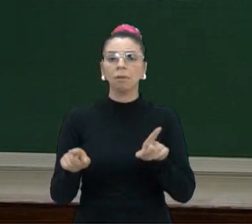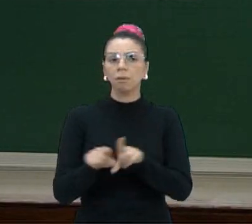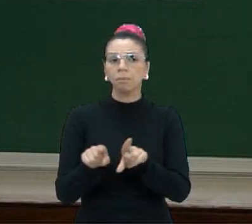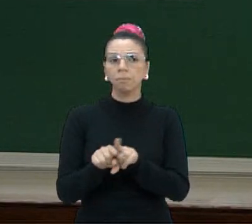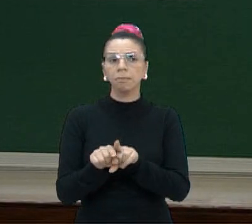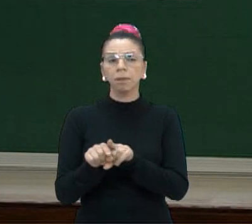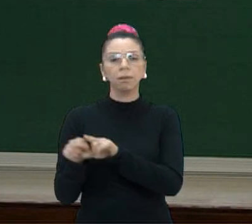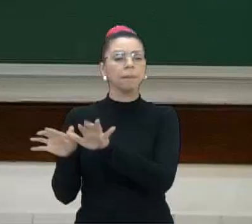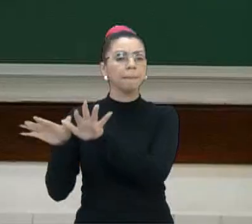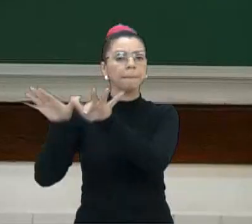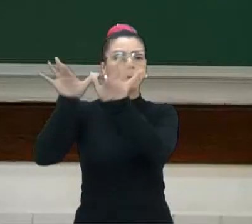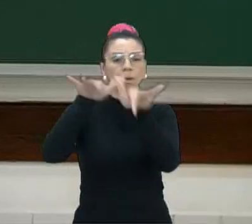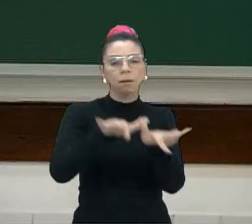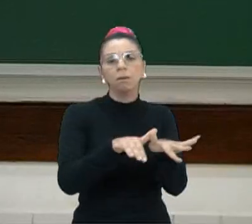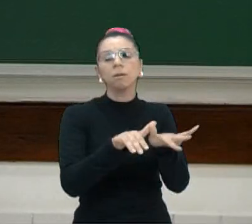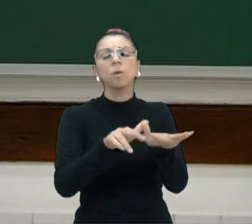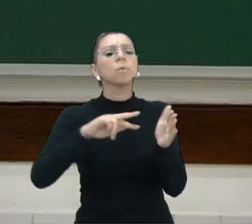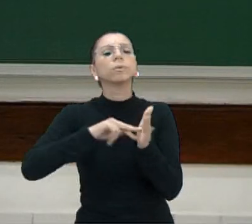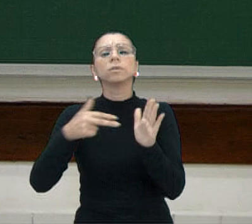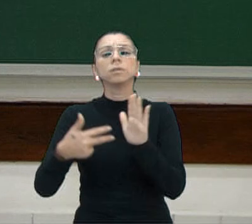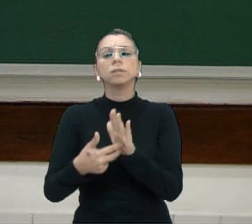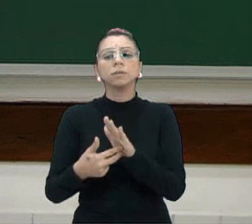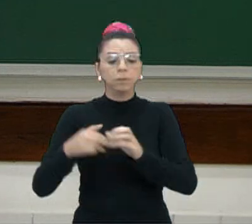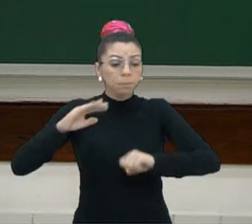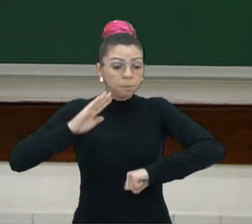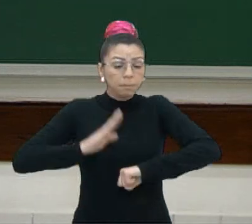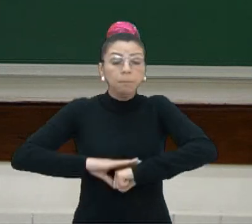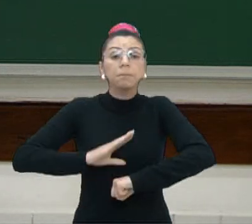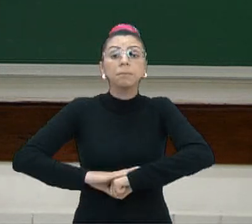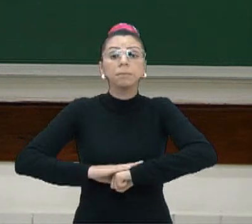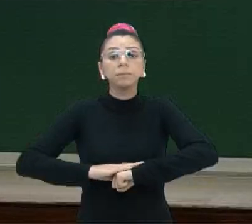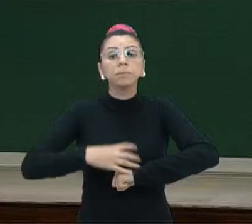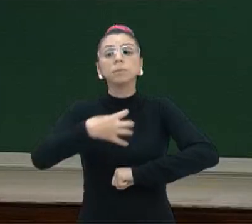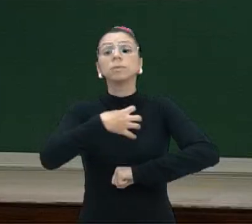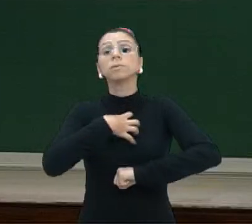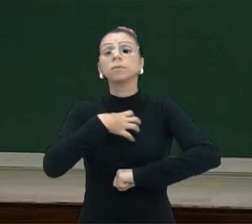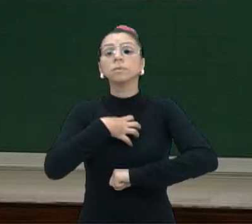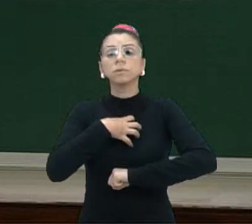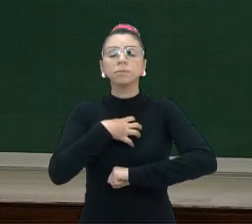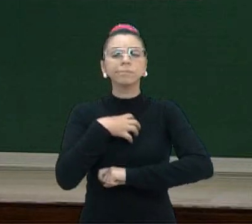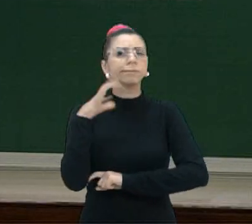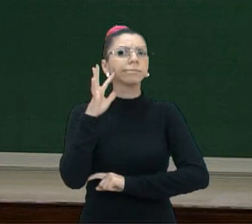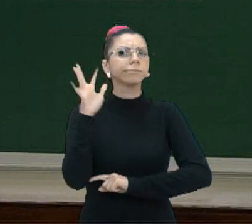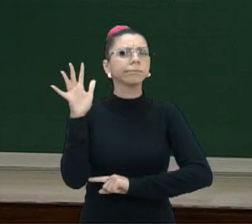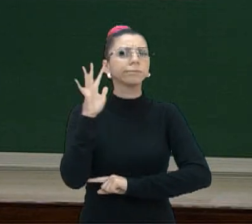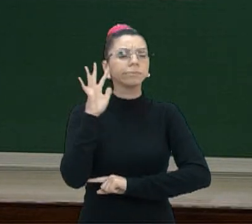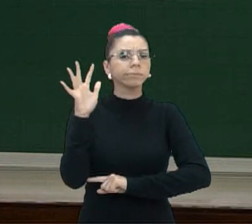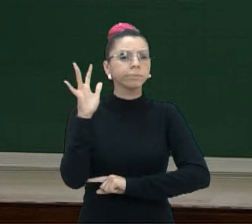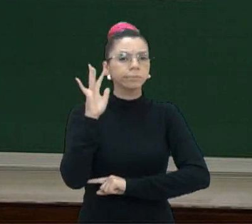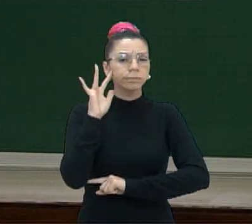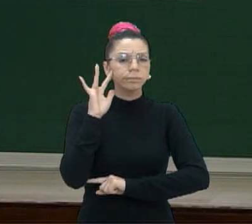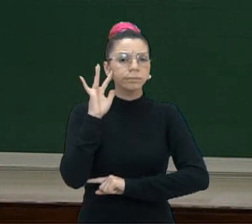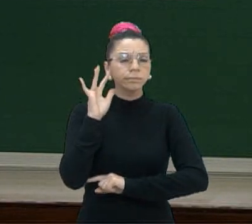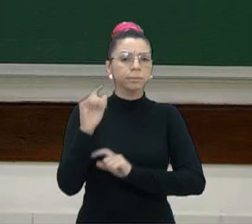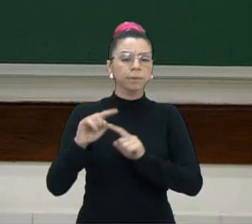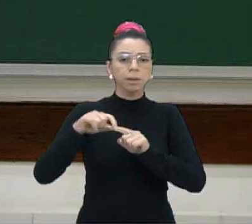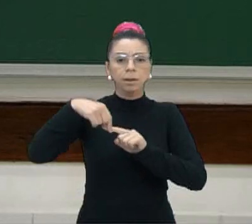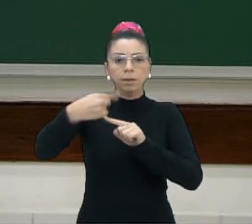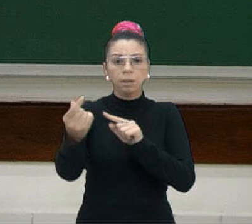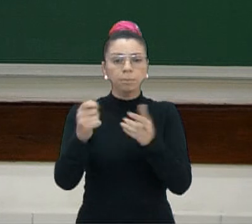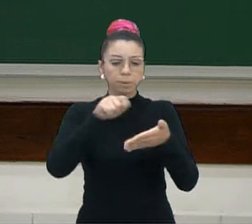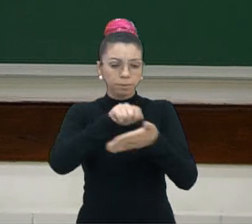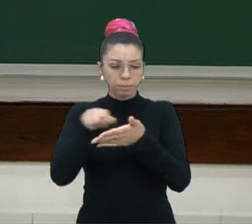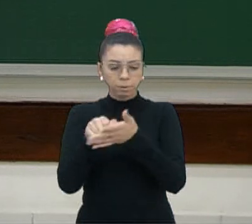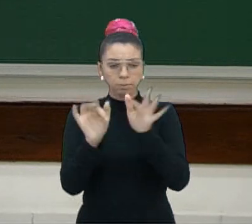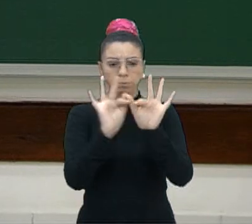pássaros. O que isso significa para mim? O que traz para mim de ideia? É isso que eu vou fazer e você vai escrever